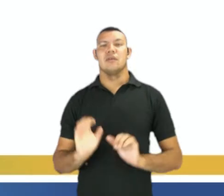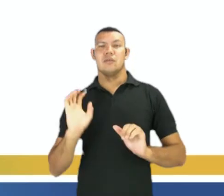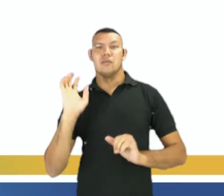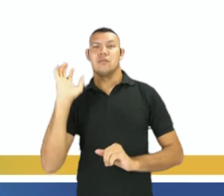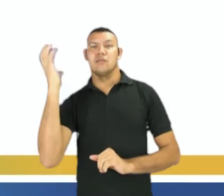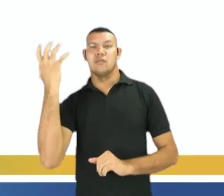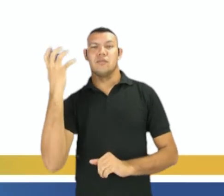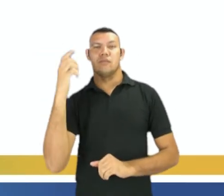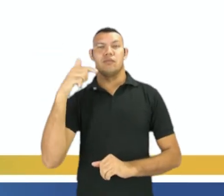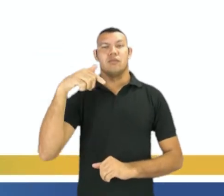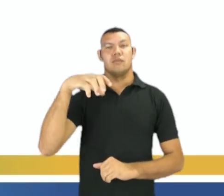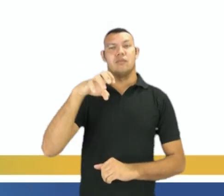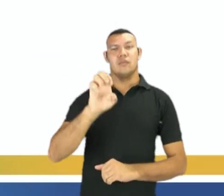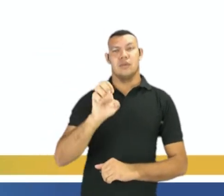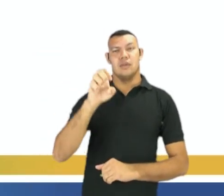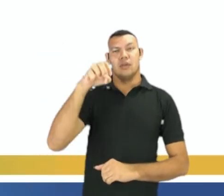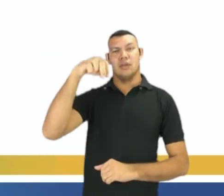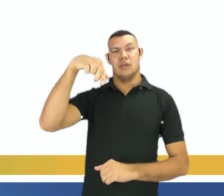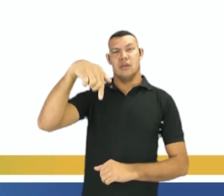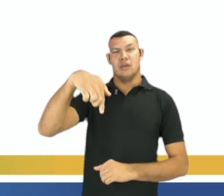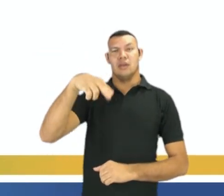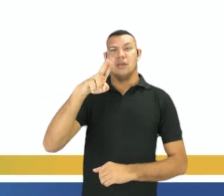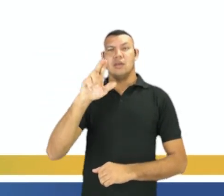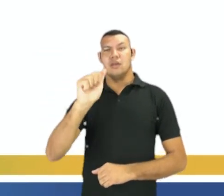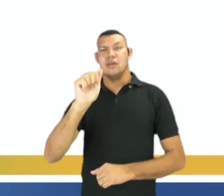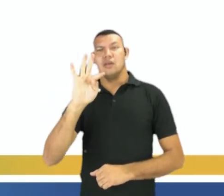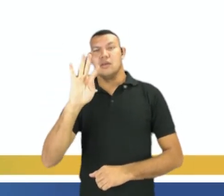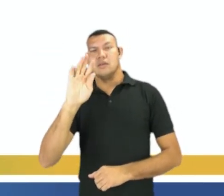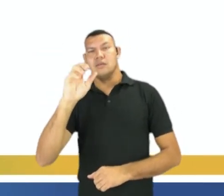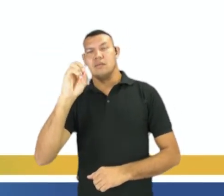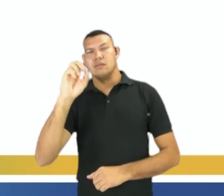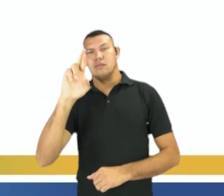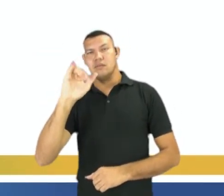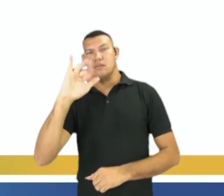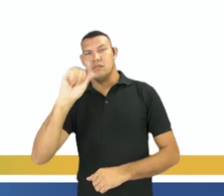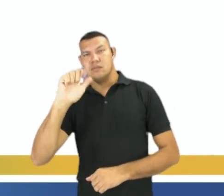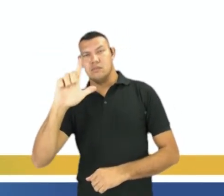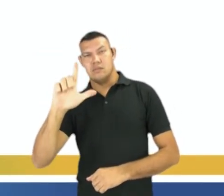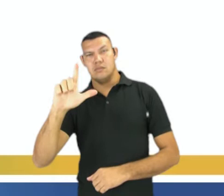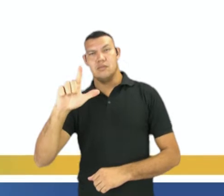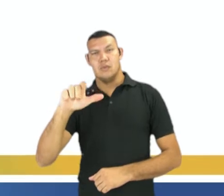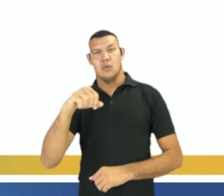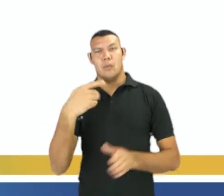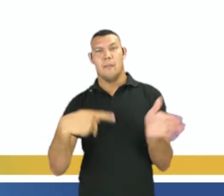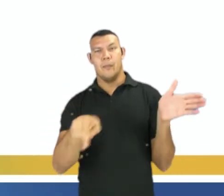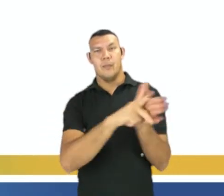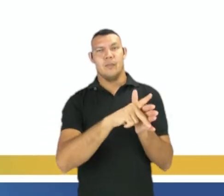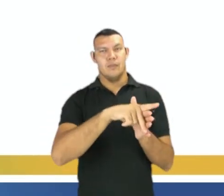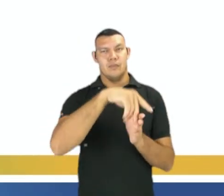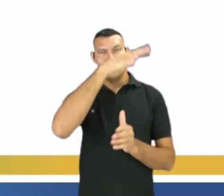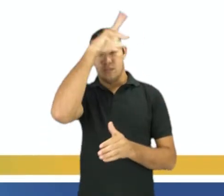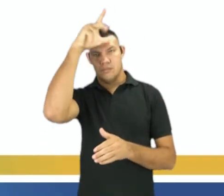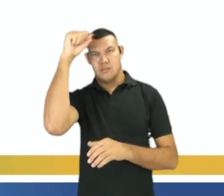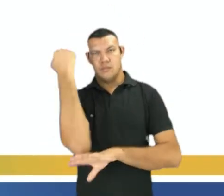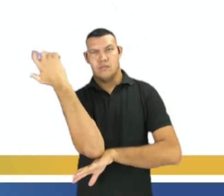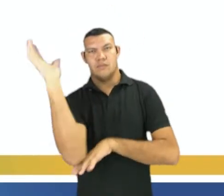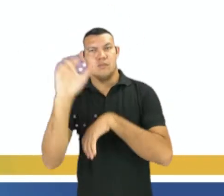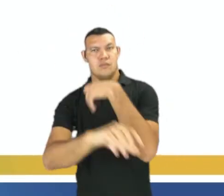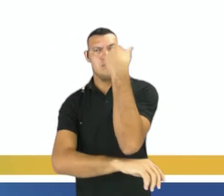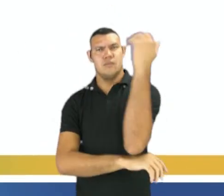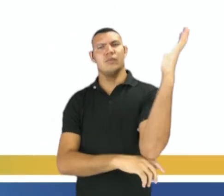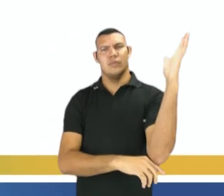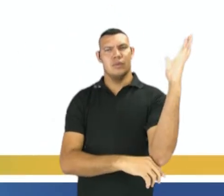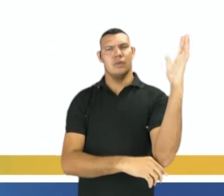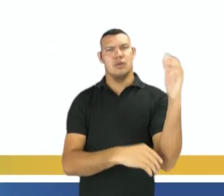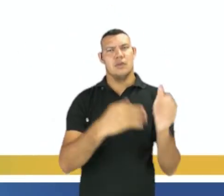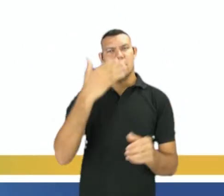já na Mata Atlântica o clima ele é diferente, não são homogêneos, né? Se a floresta amazônica é predominante no norte, a